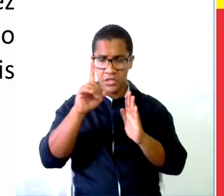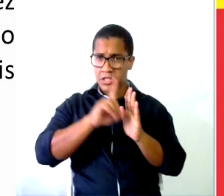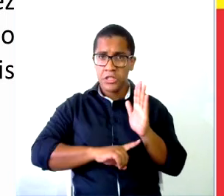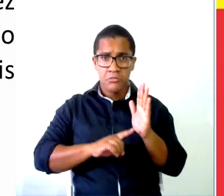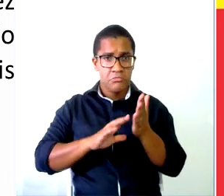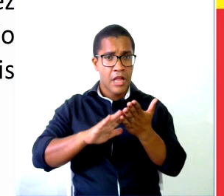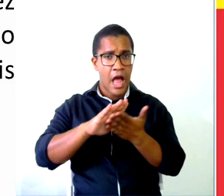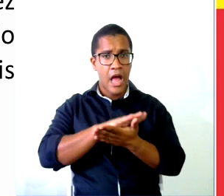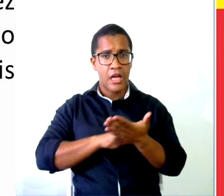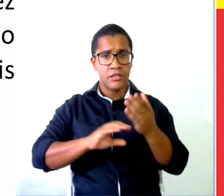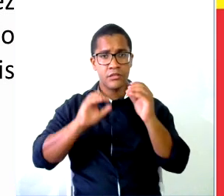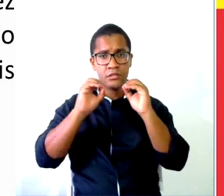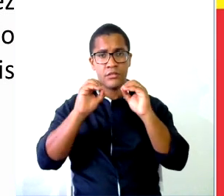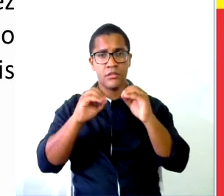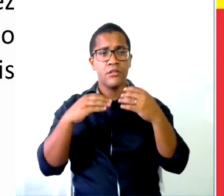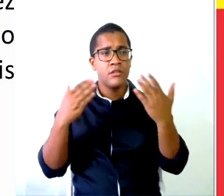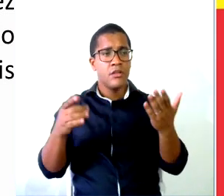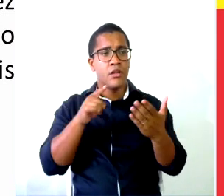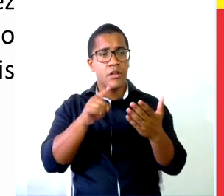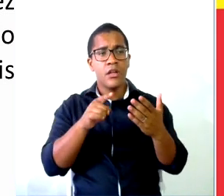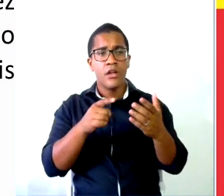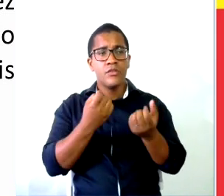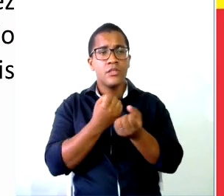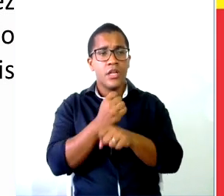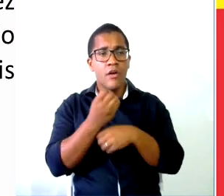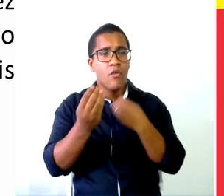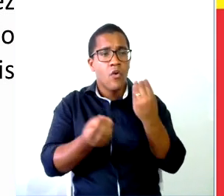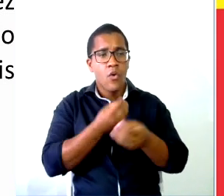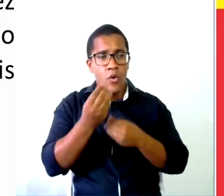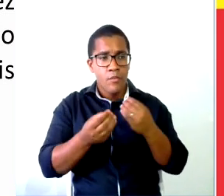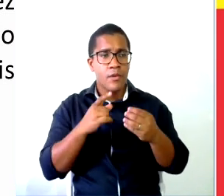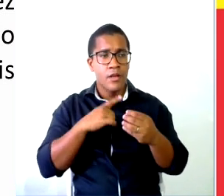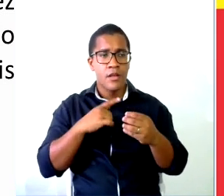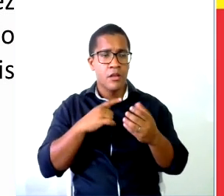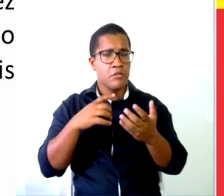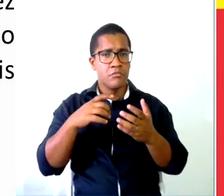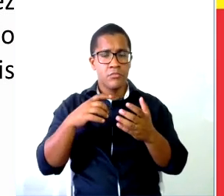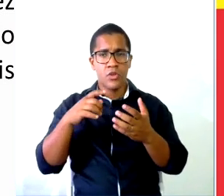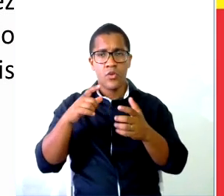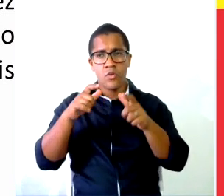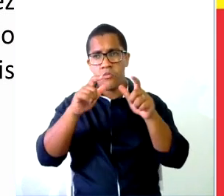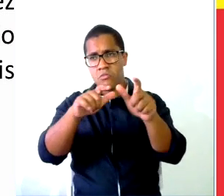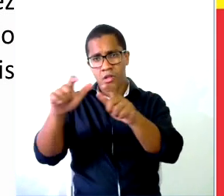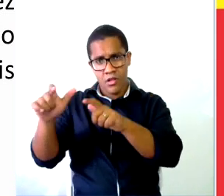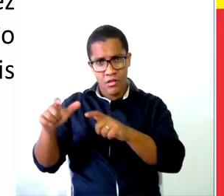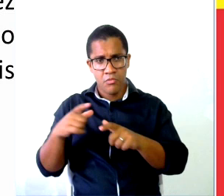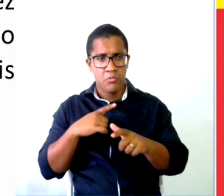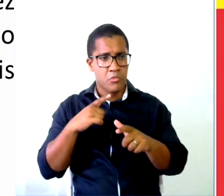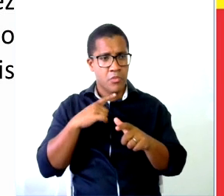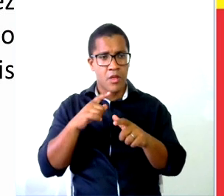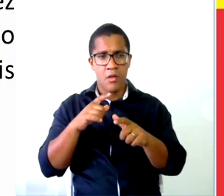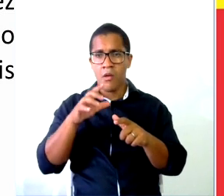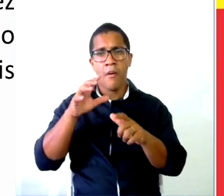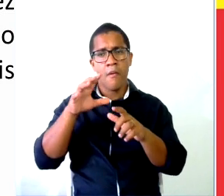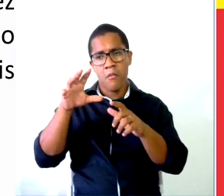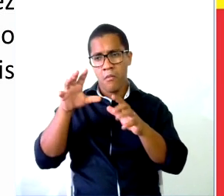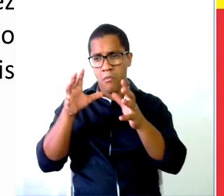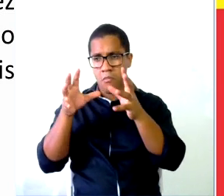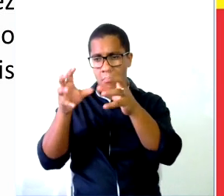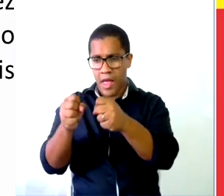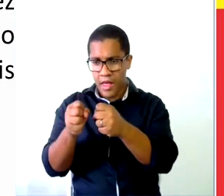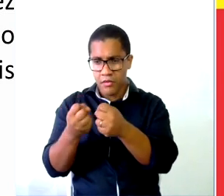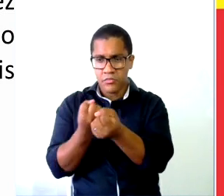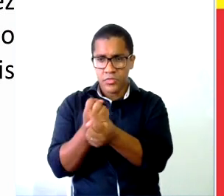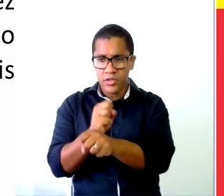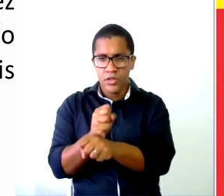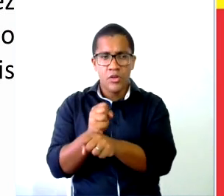inicialmente capturados em cercanias dos grandes centros, né? Ou polis.